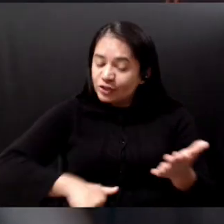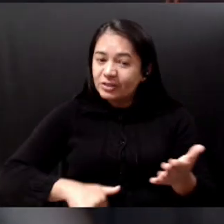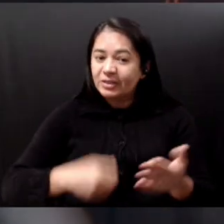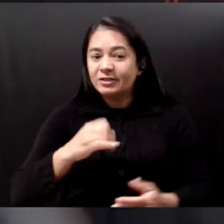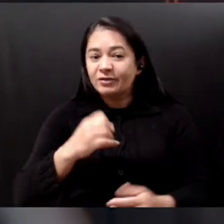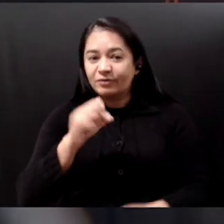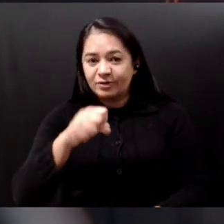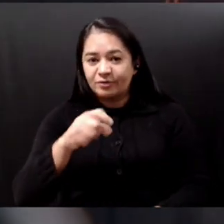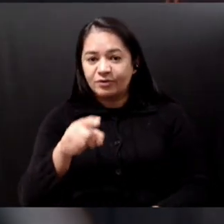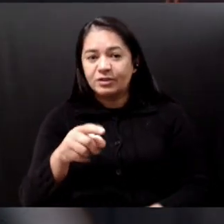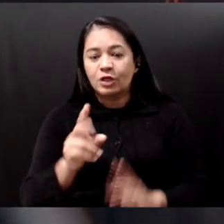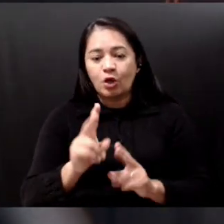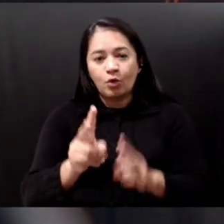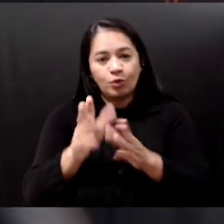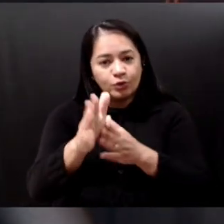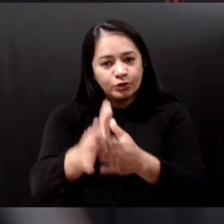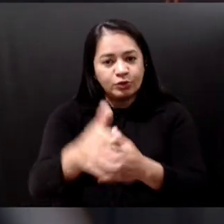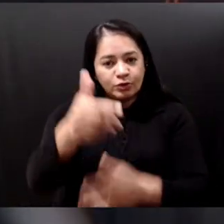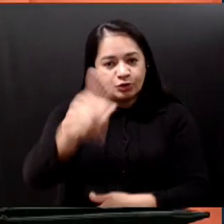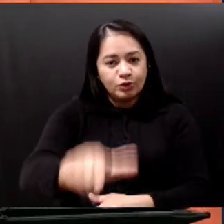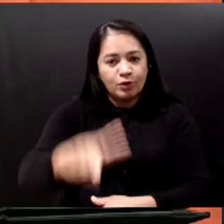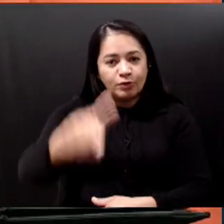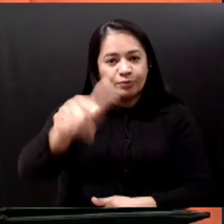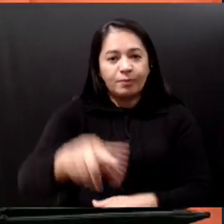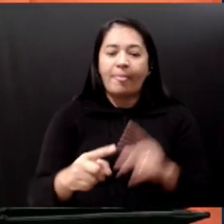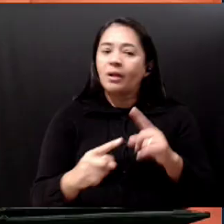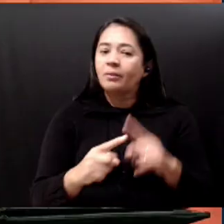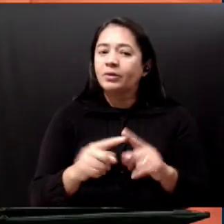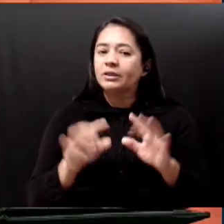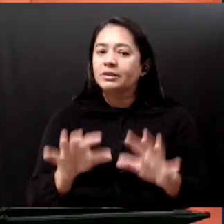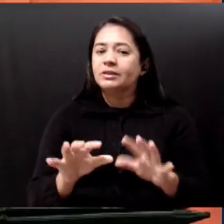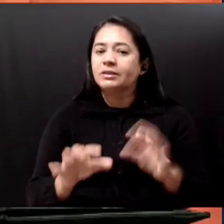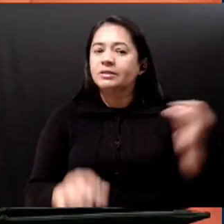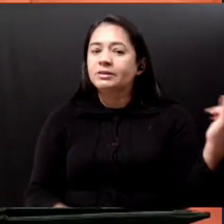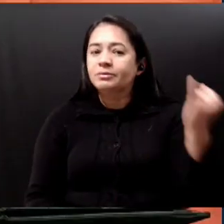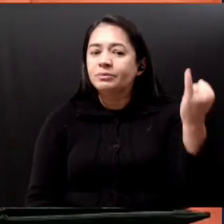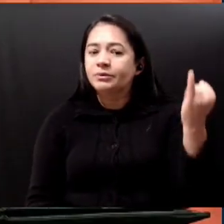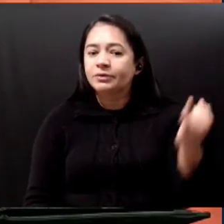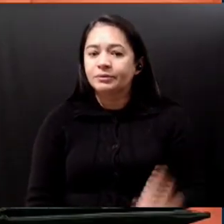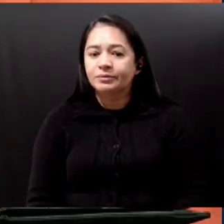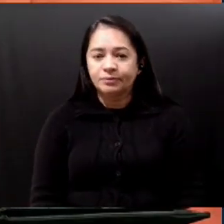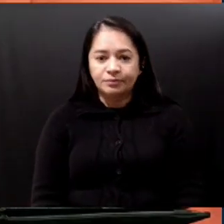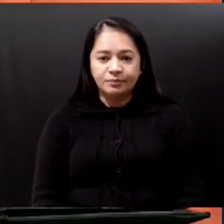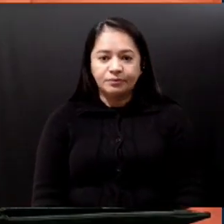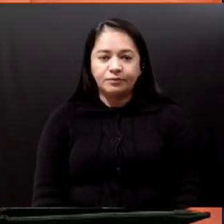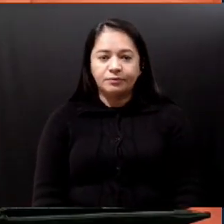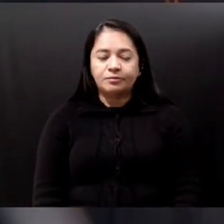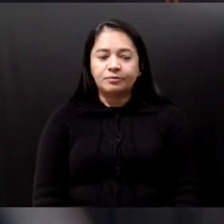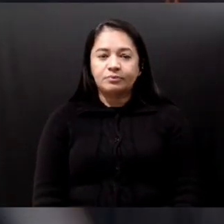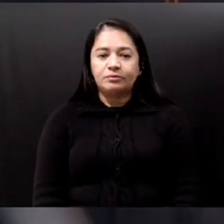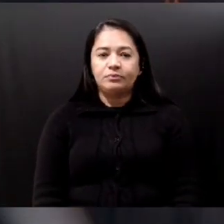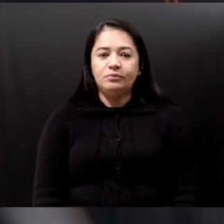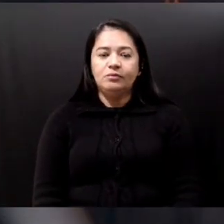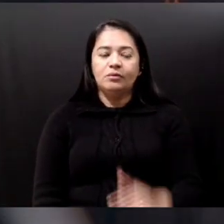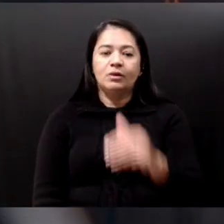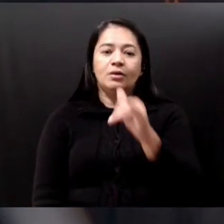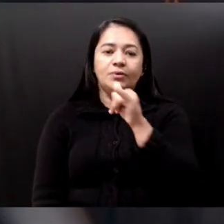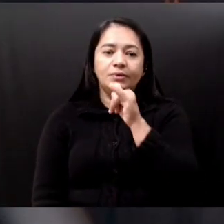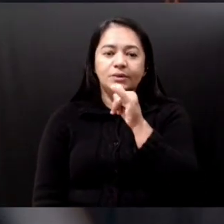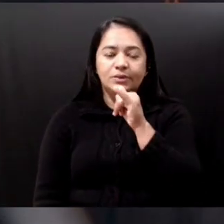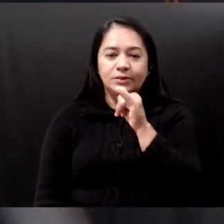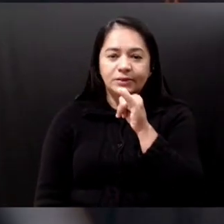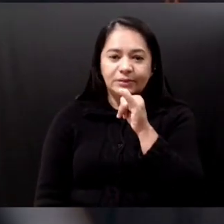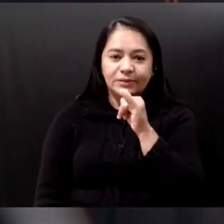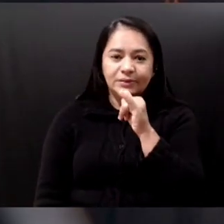na repetição. Uhum. Por que que isso é fundamental? Eu vou dar um exemplo de algumas alunas minhas